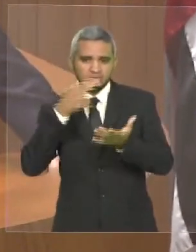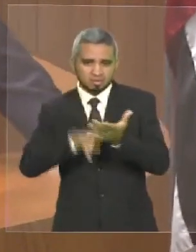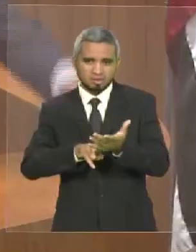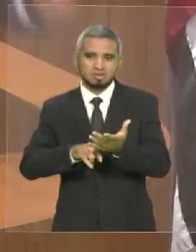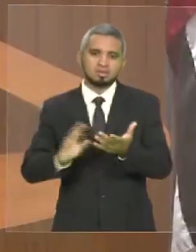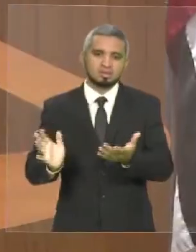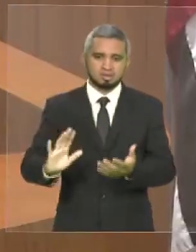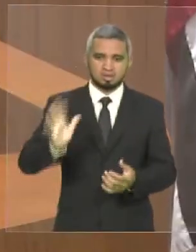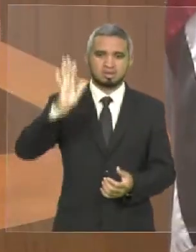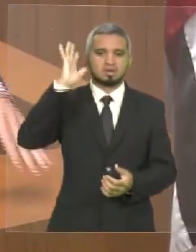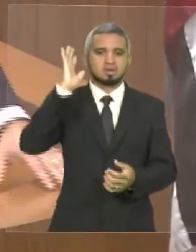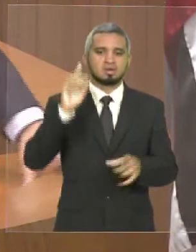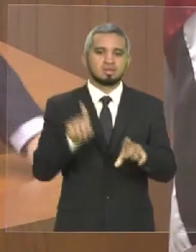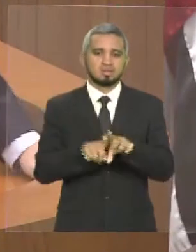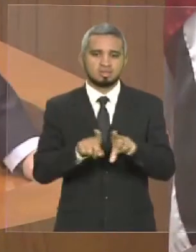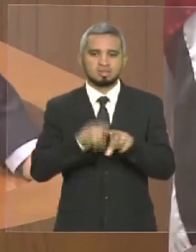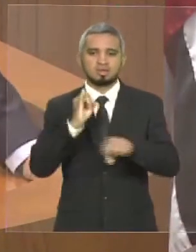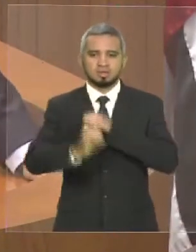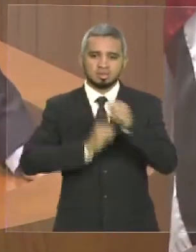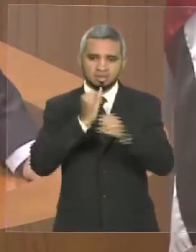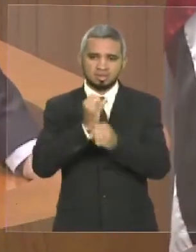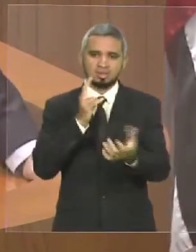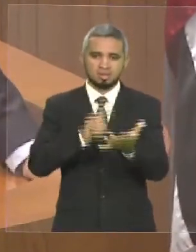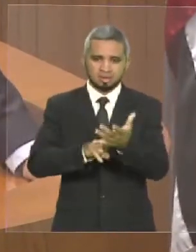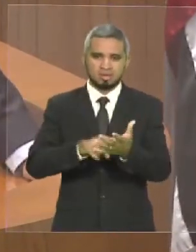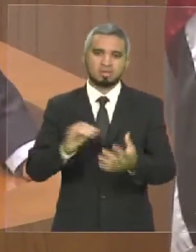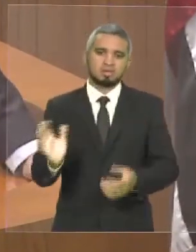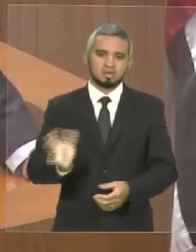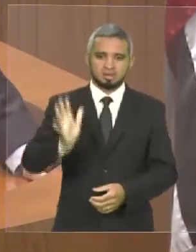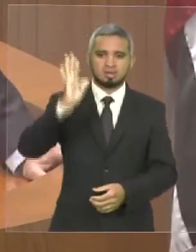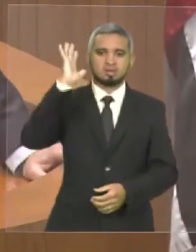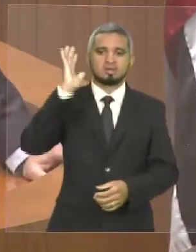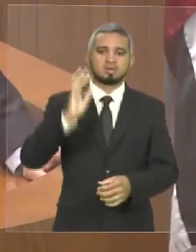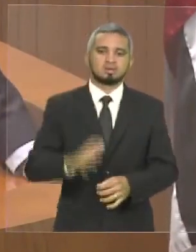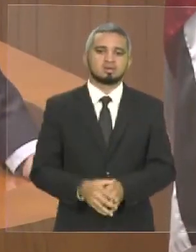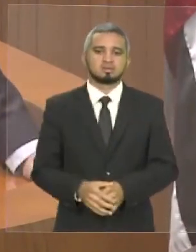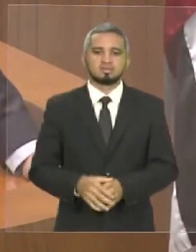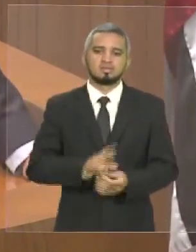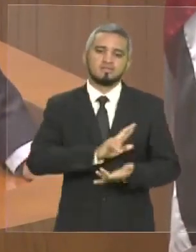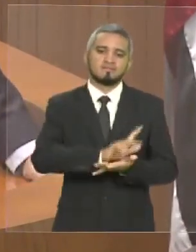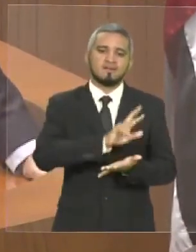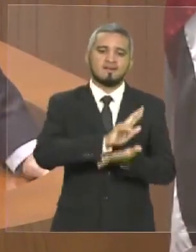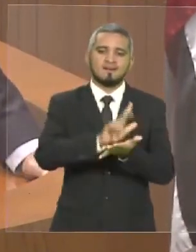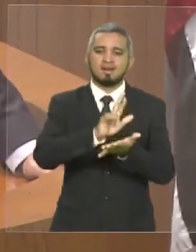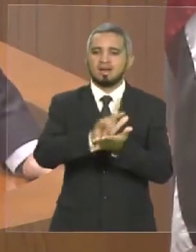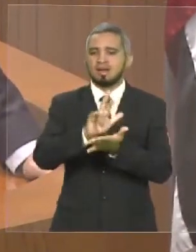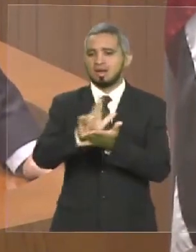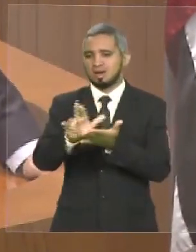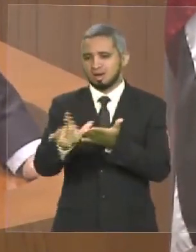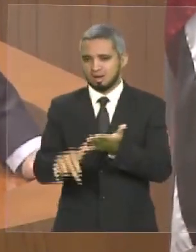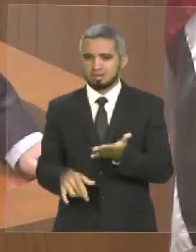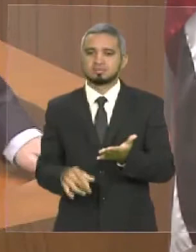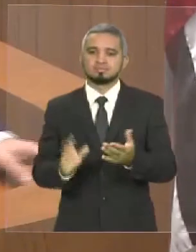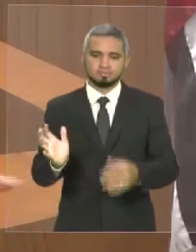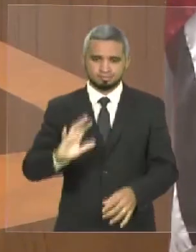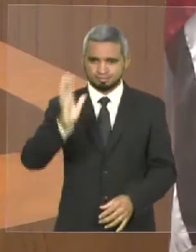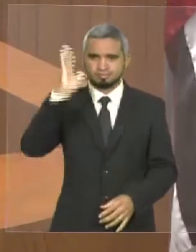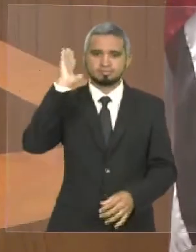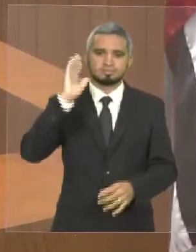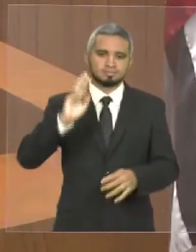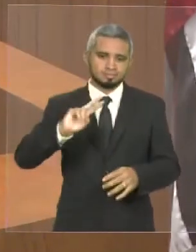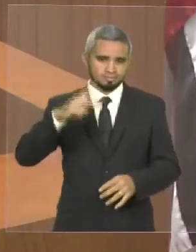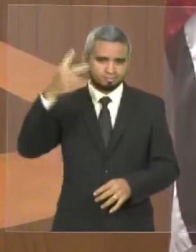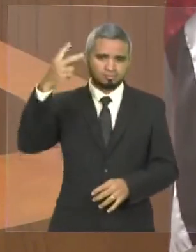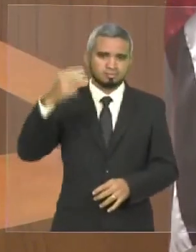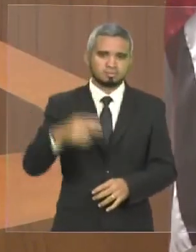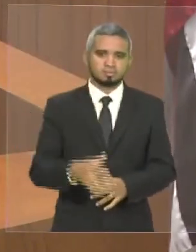aumenta a internet, aumenta uma série de produtos que essa casa votou. Mas, senhor presidente, eu deixarei